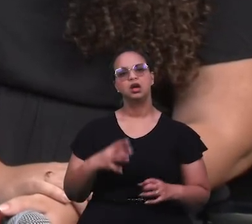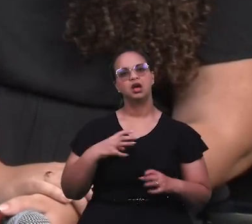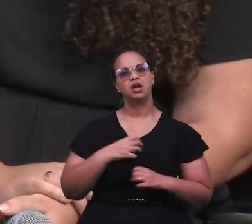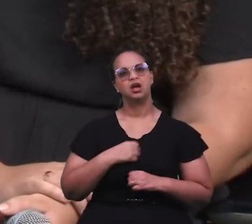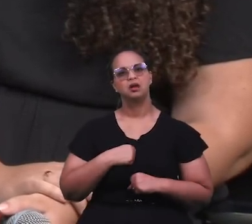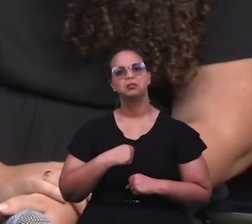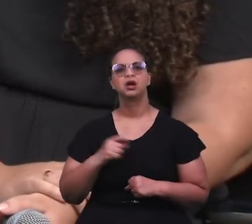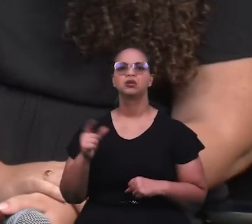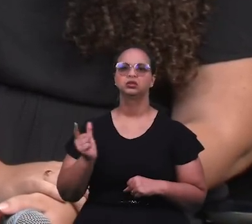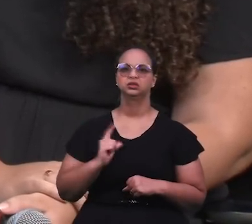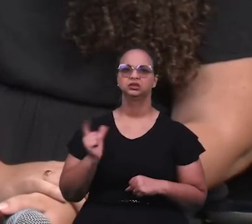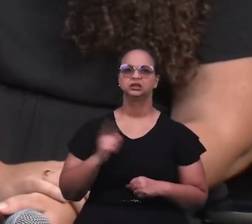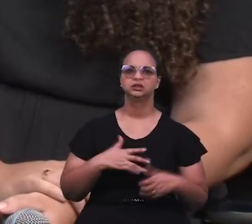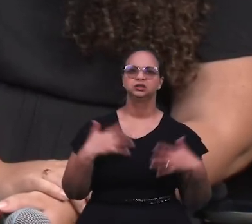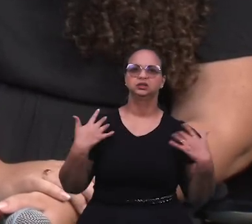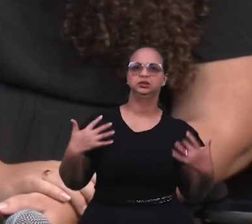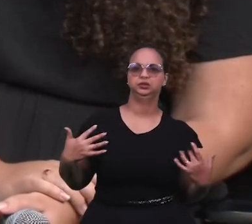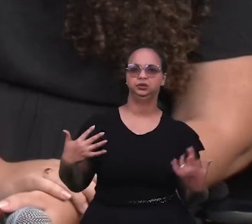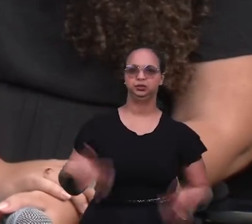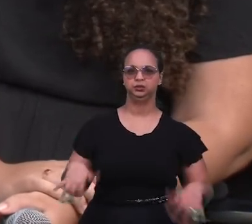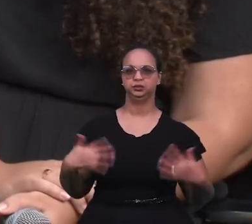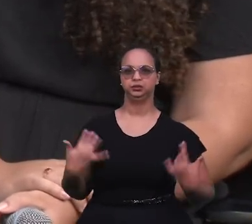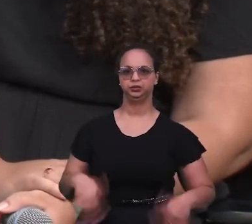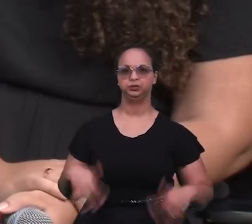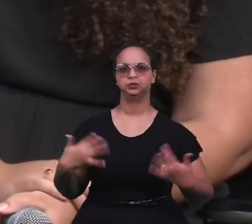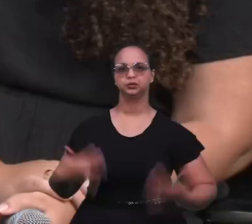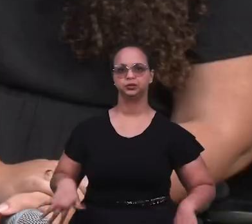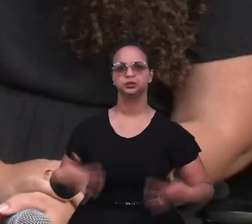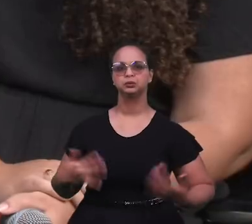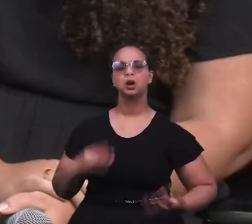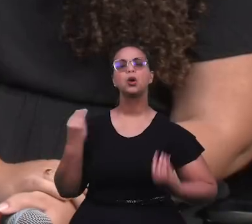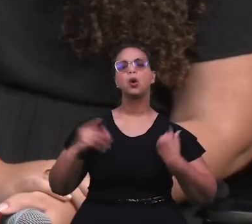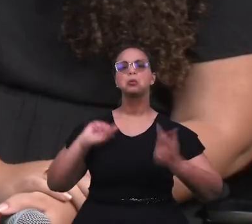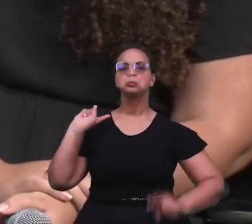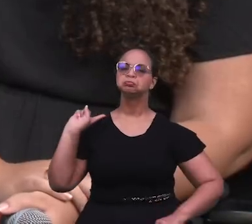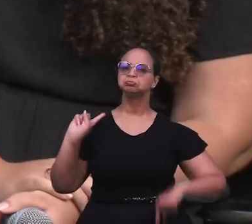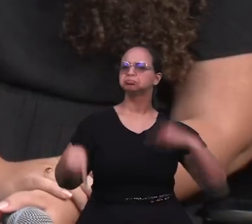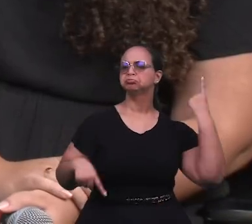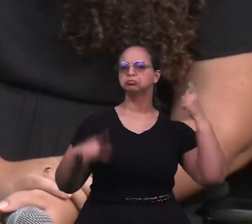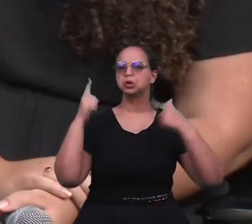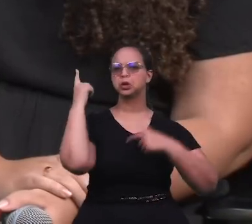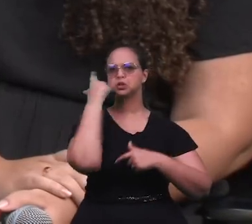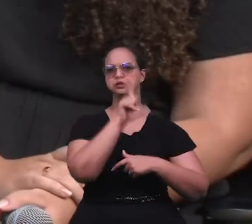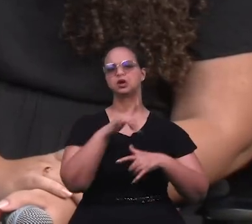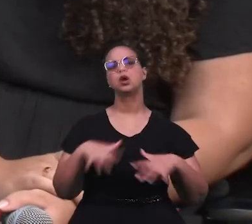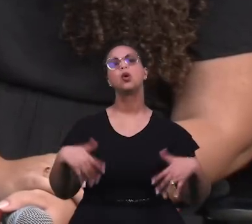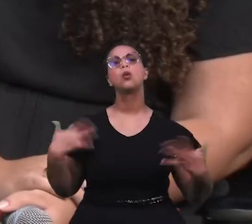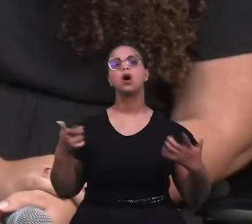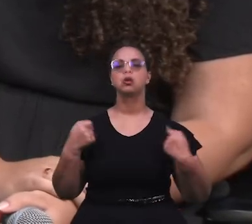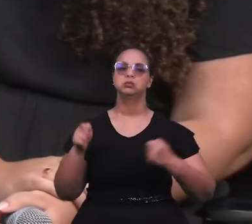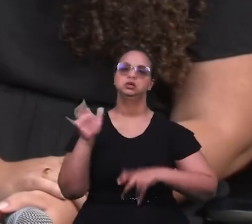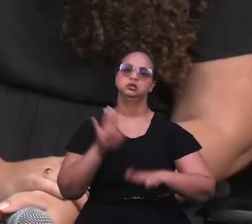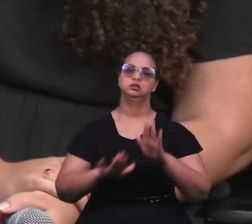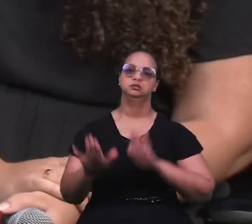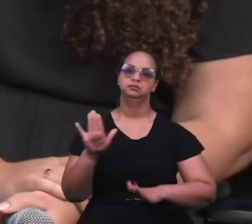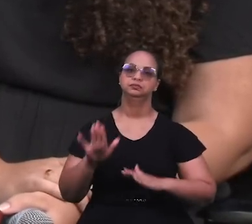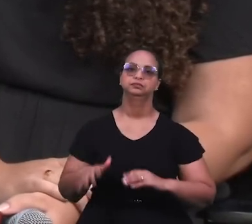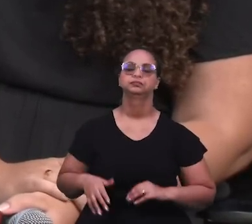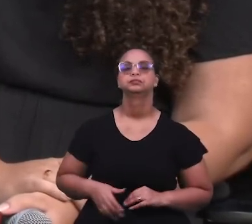traz muitas vulnerabilidades. Então, para nós podermos superar essa mágoa, quais cuidados que nós precisamos